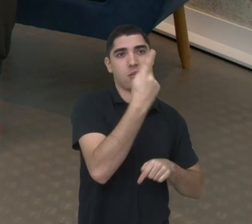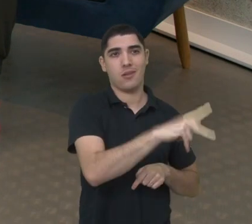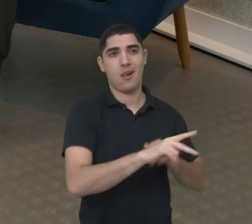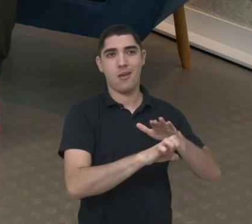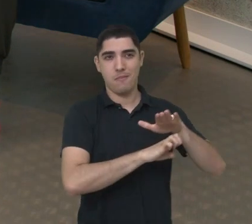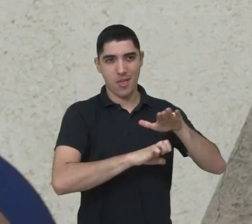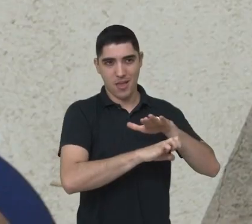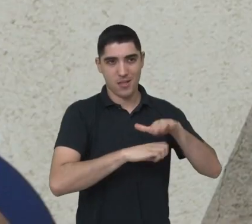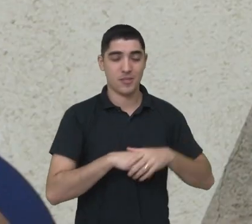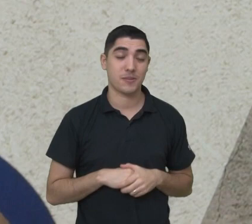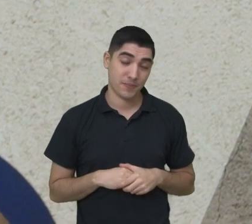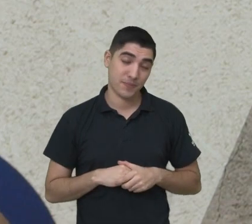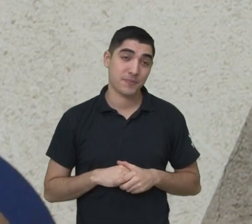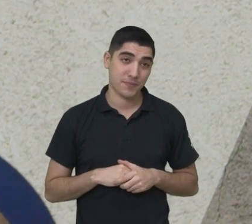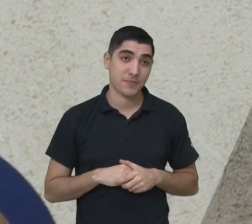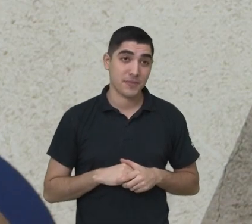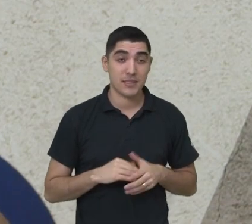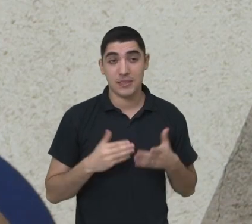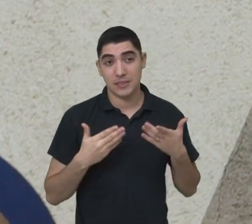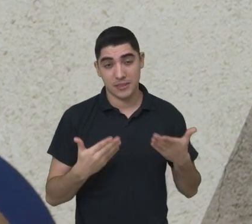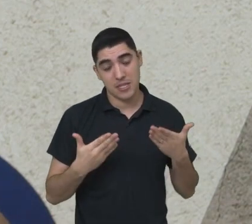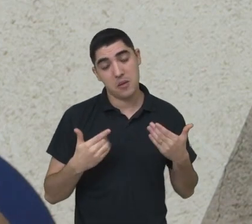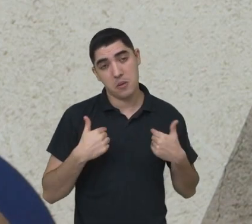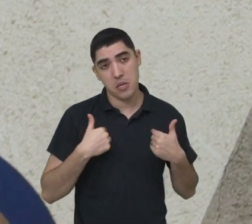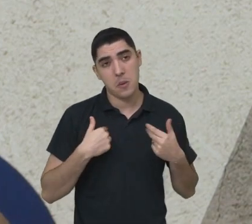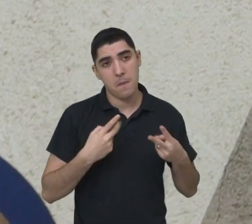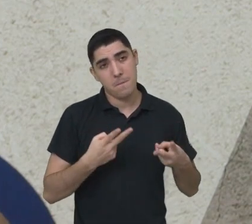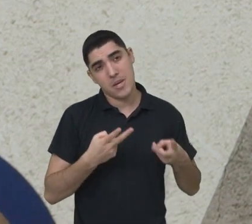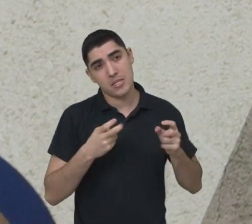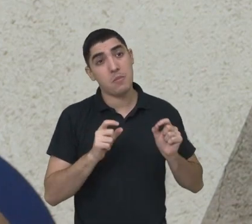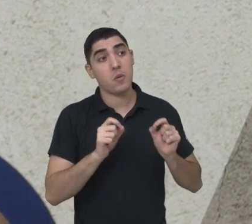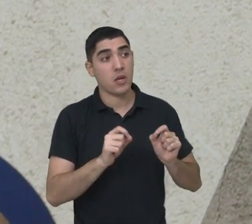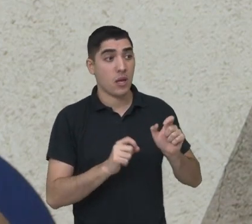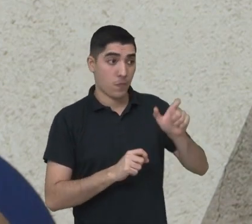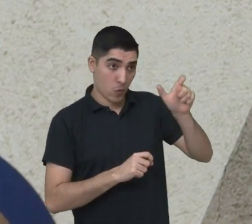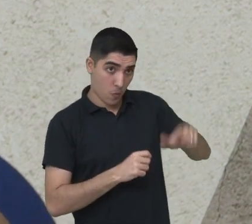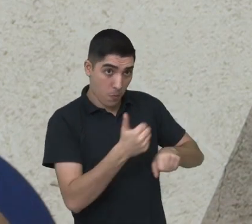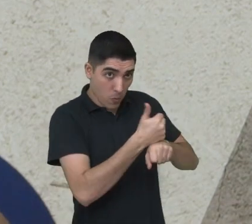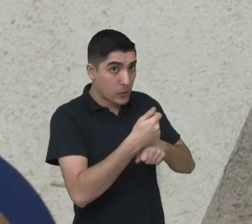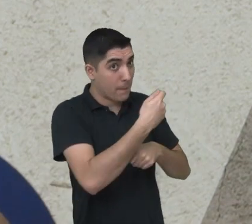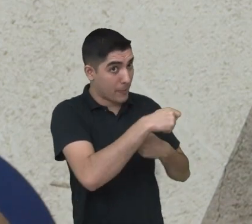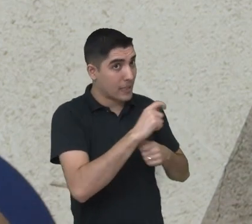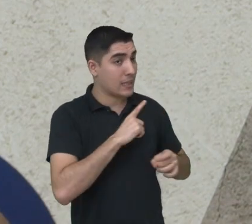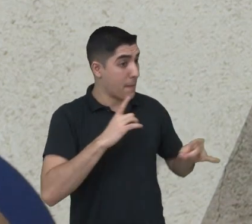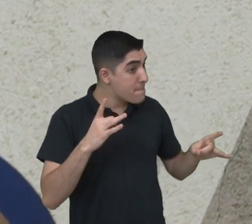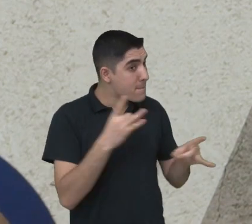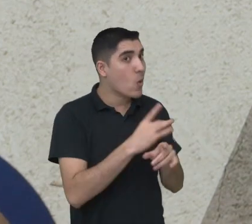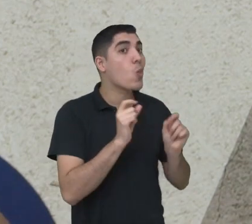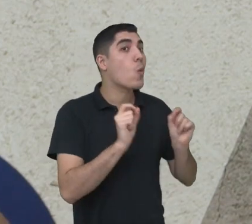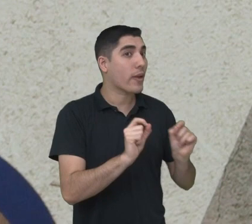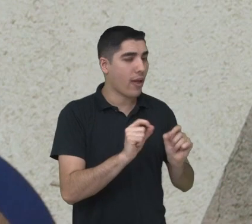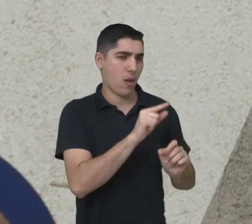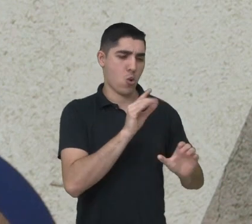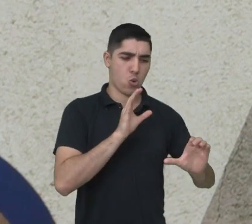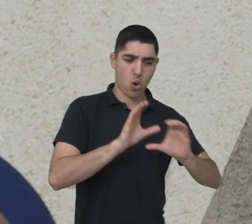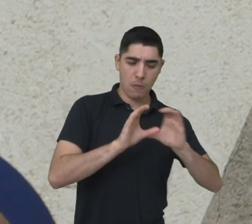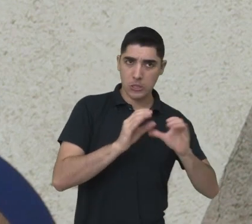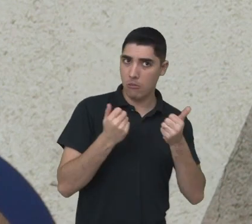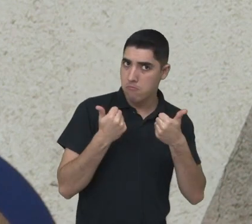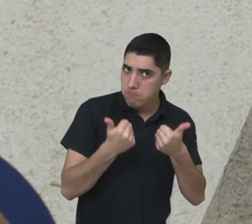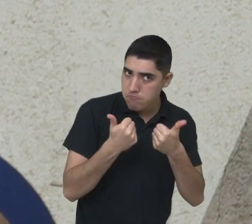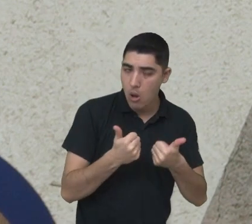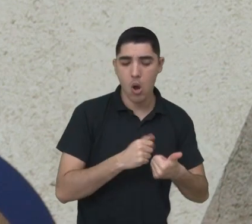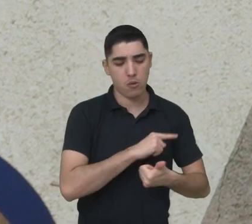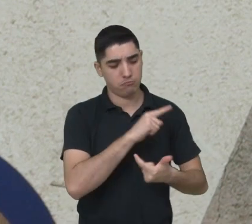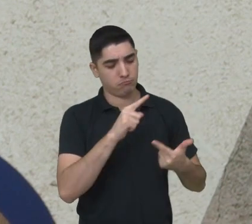na empresa. Então, eu vejo que ele precisa estar muito preparado na área de comunicação, ele precisa estar